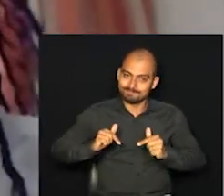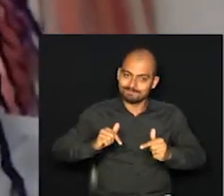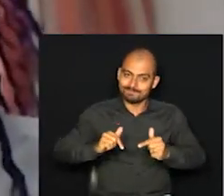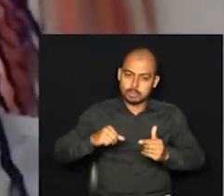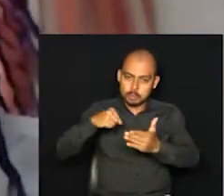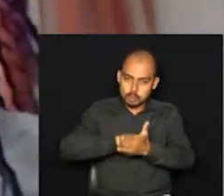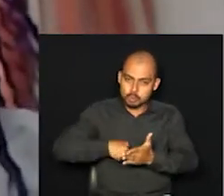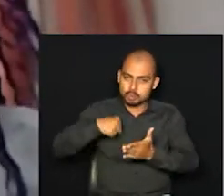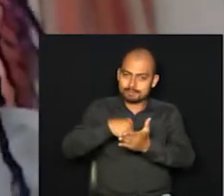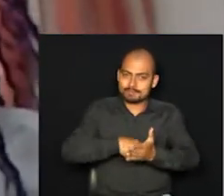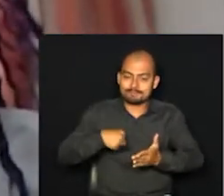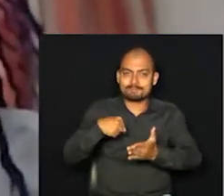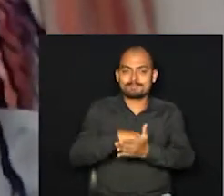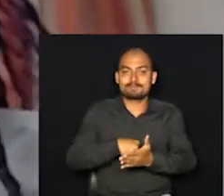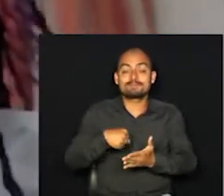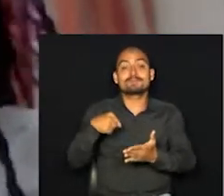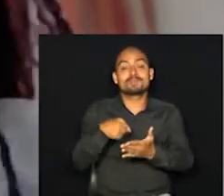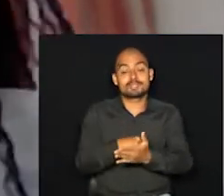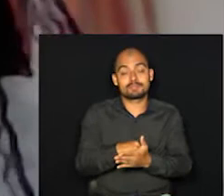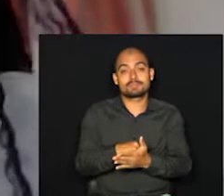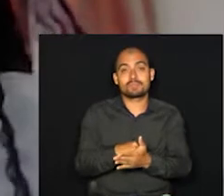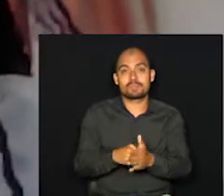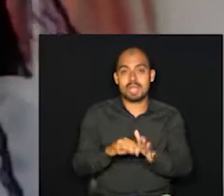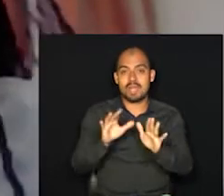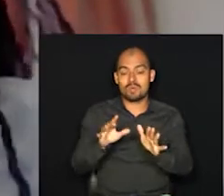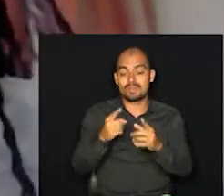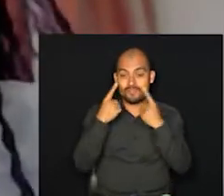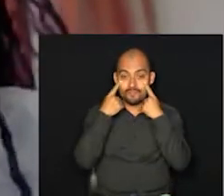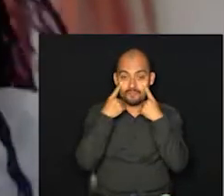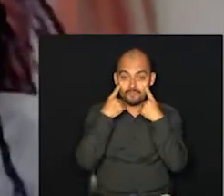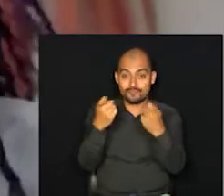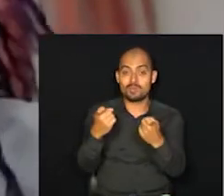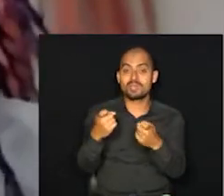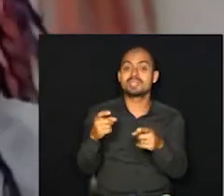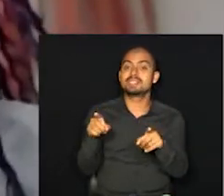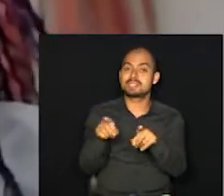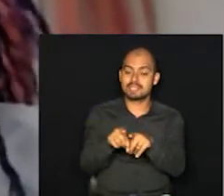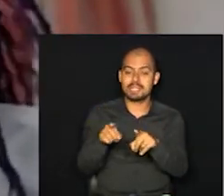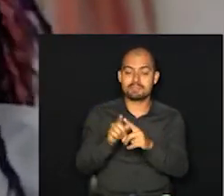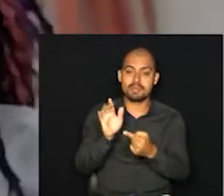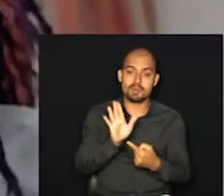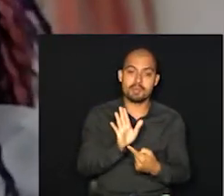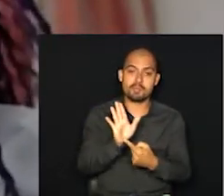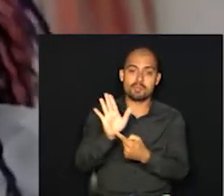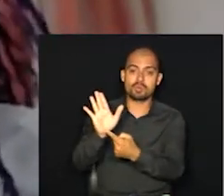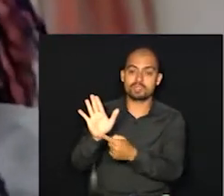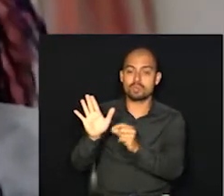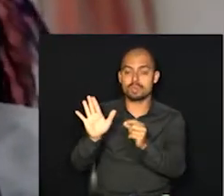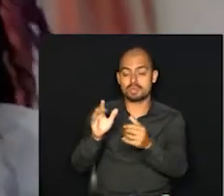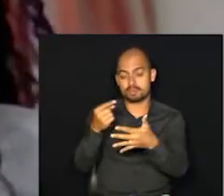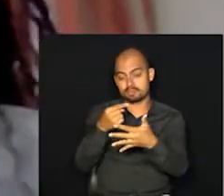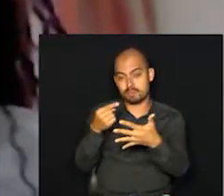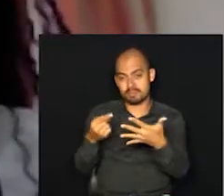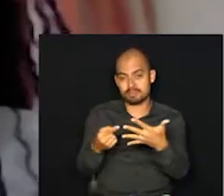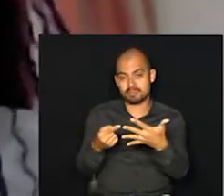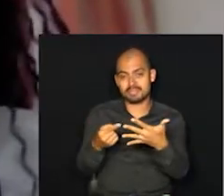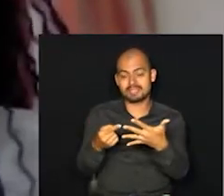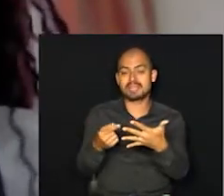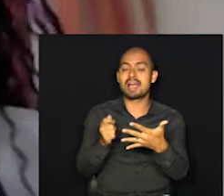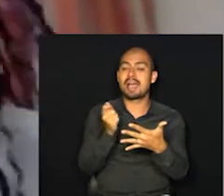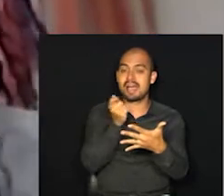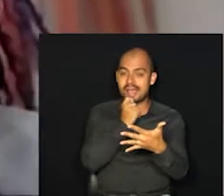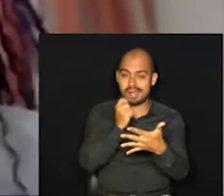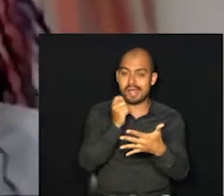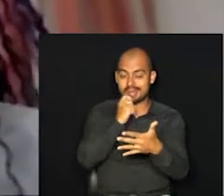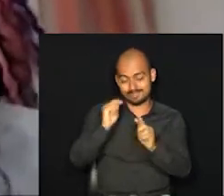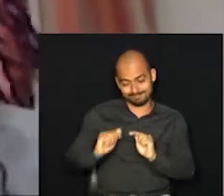vem travando. E, assim, a questão da violência, né, que mostram para a gente que essa questão tem ainda muito que ser